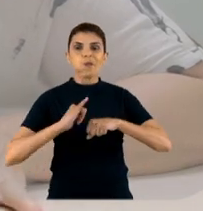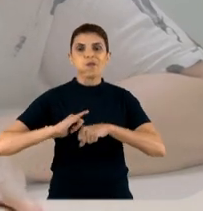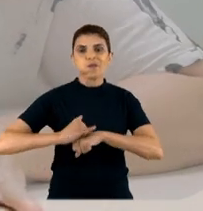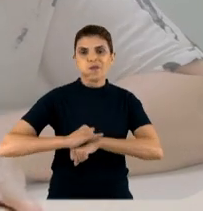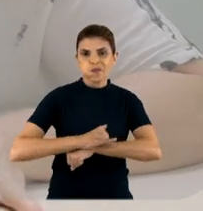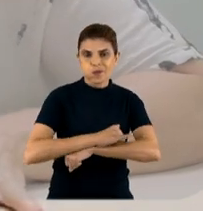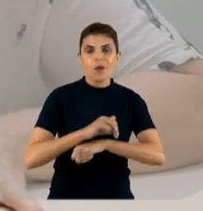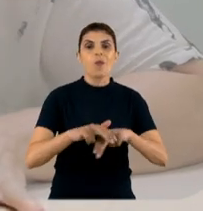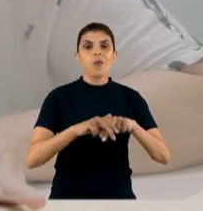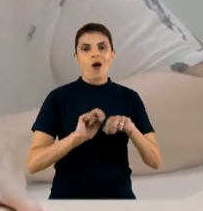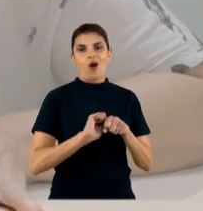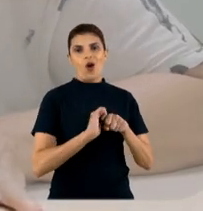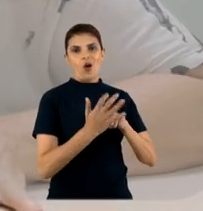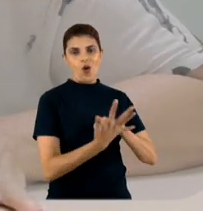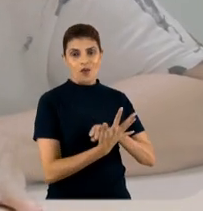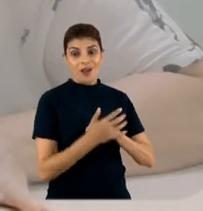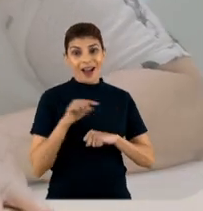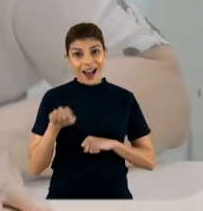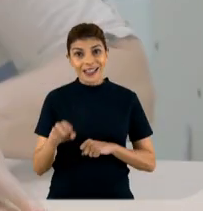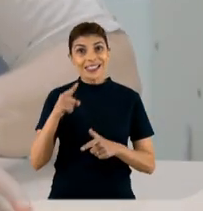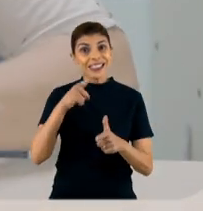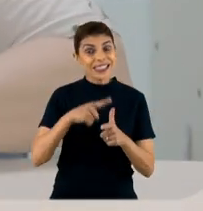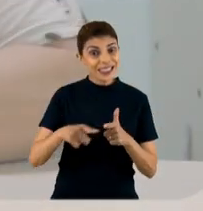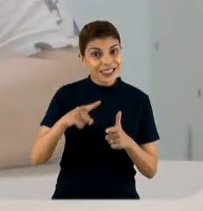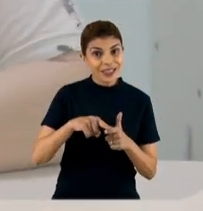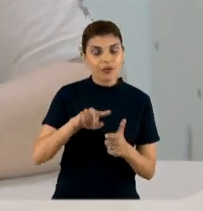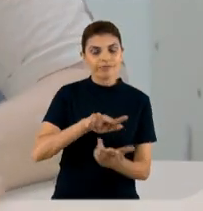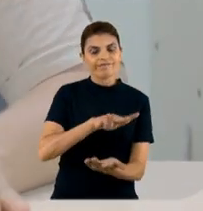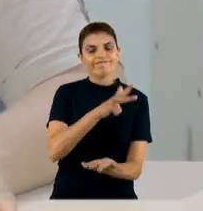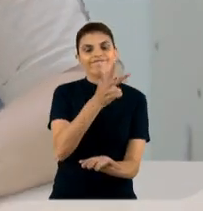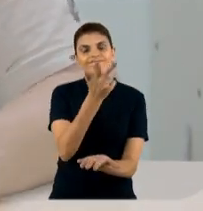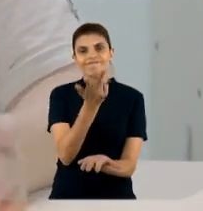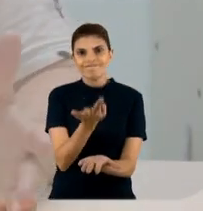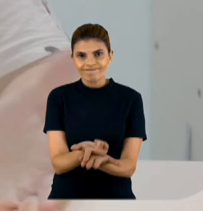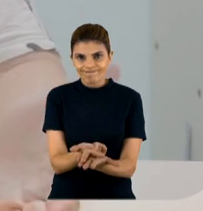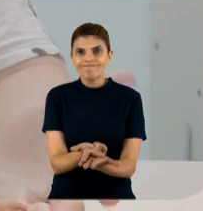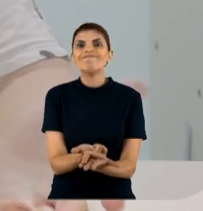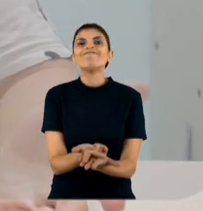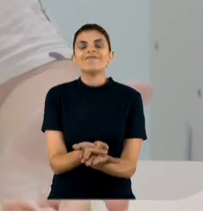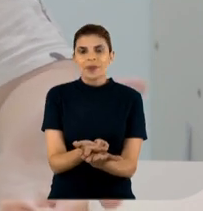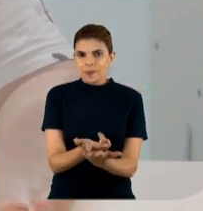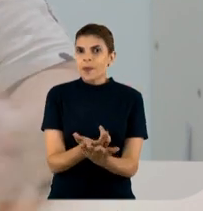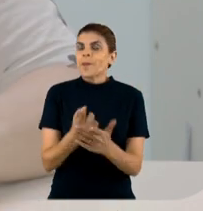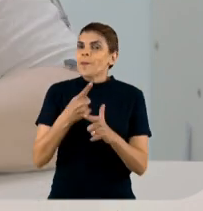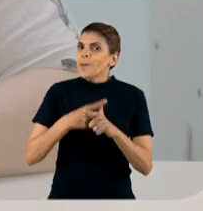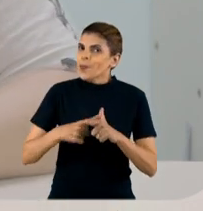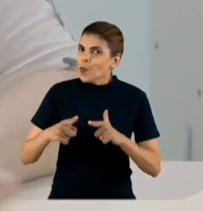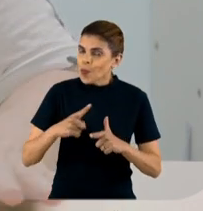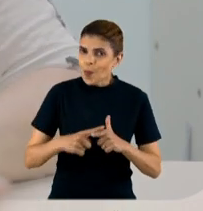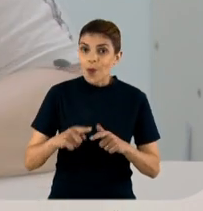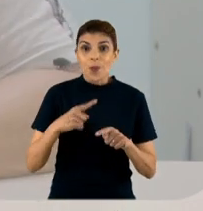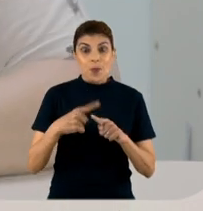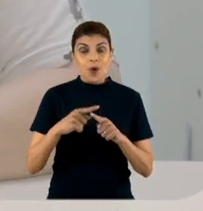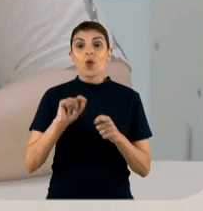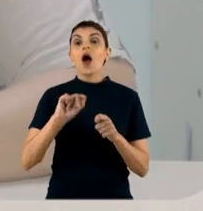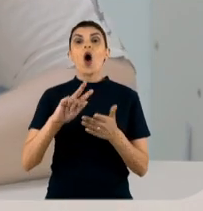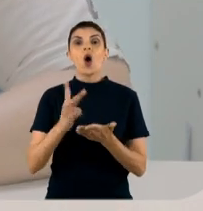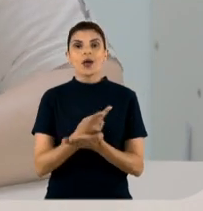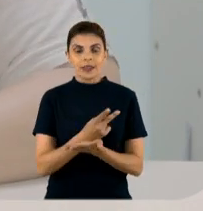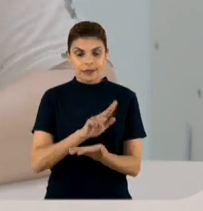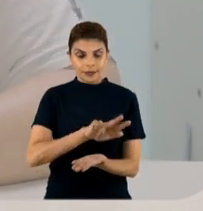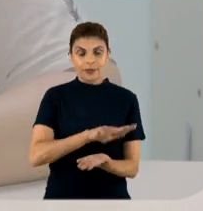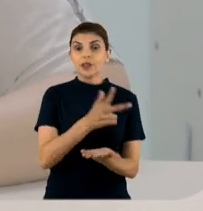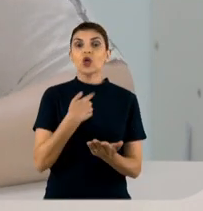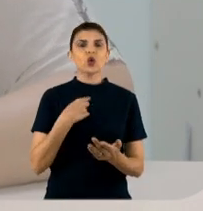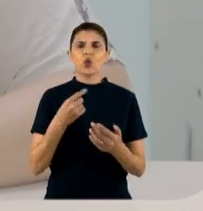obesos com covid e Nessa situação a posição prona ainda é mais benéfica porque o que você faz quando você vi